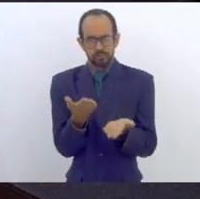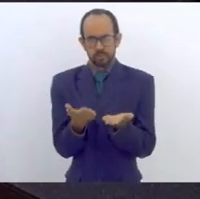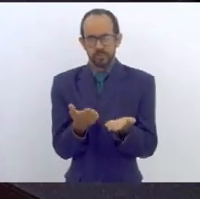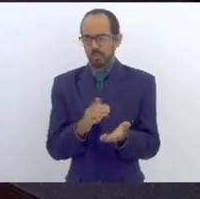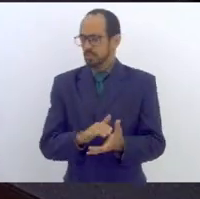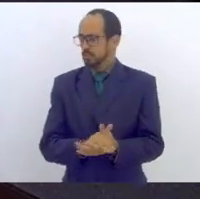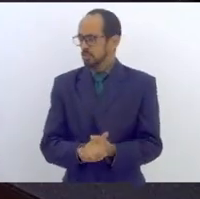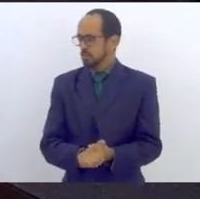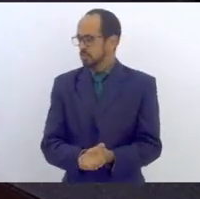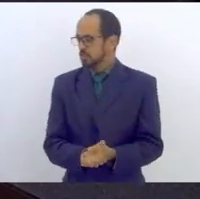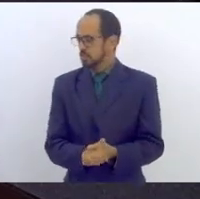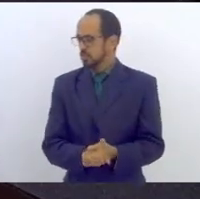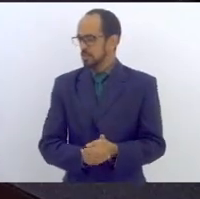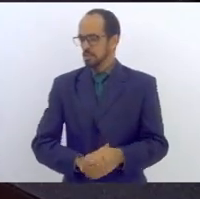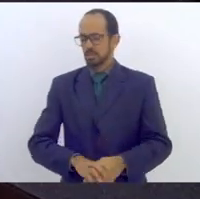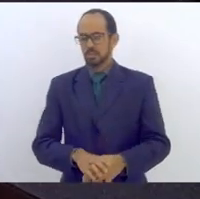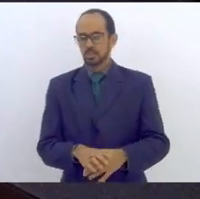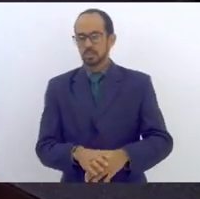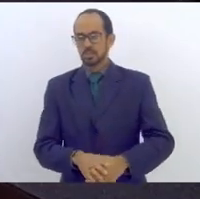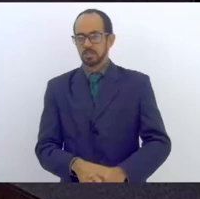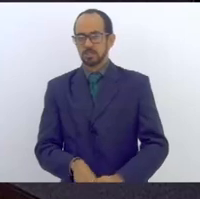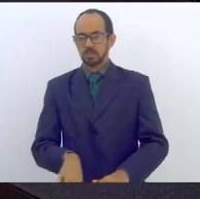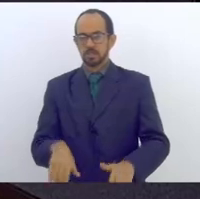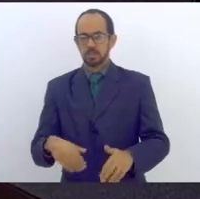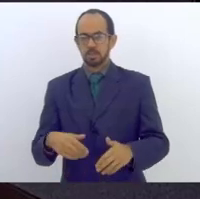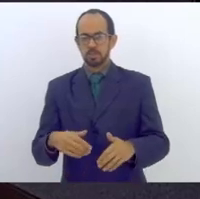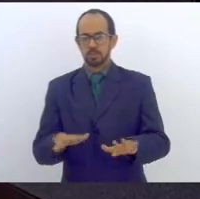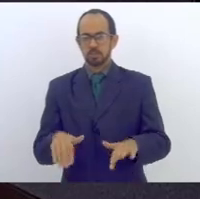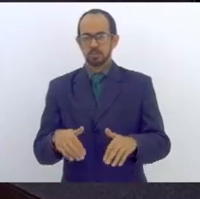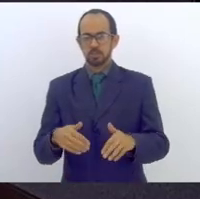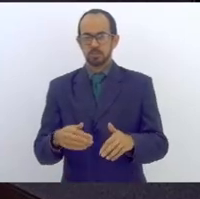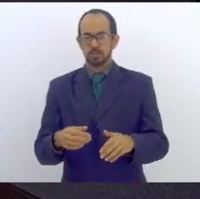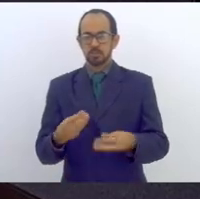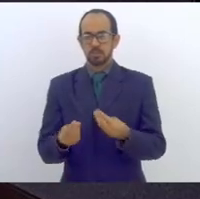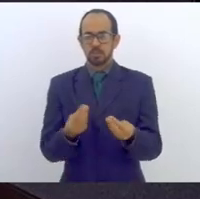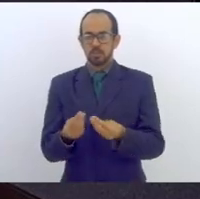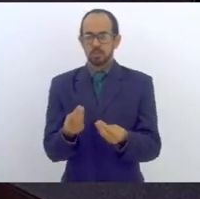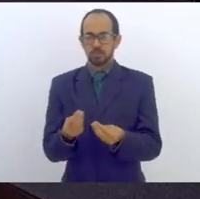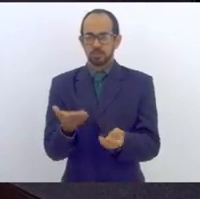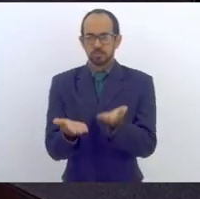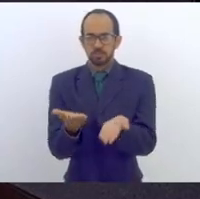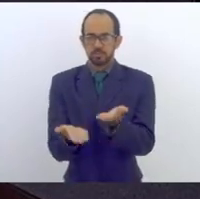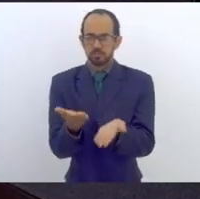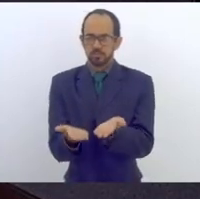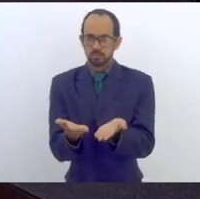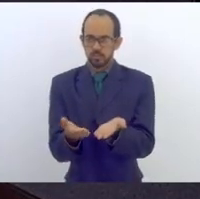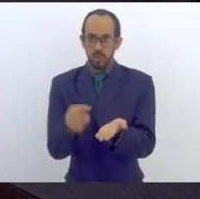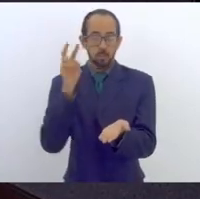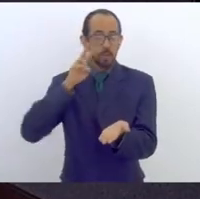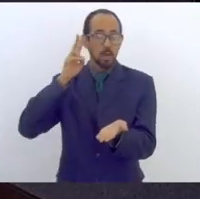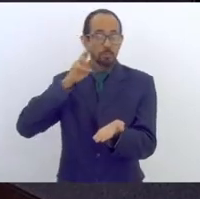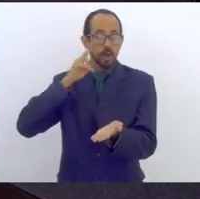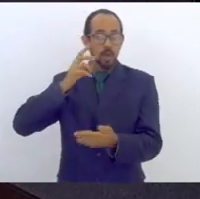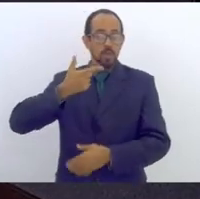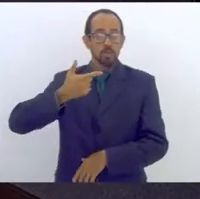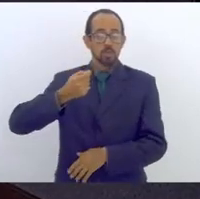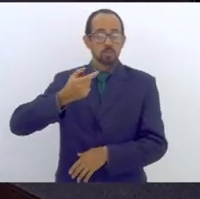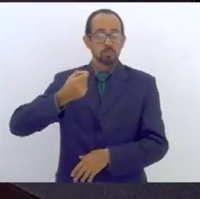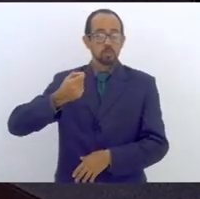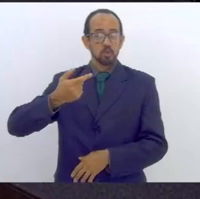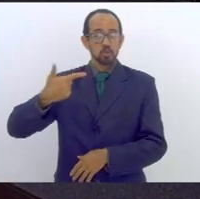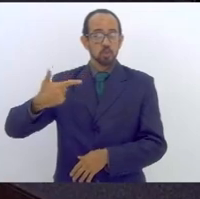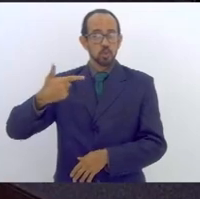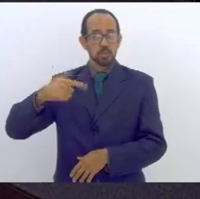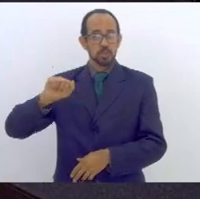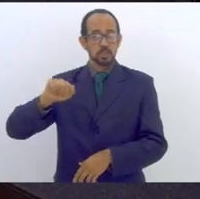tá Gente desculpa como vai equacionar isso aí e aí eu me lembrei em 2002 nós tivemos uma leis que foi